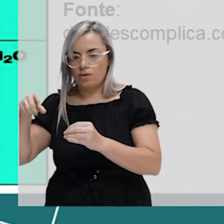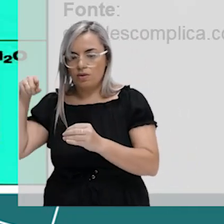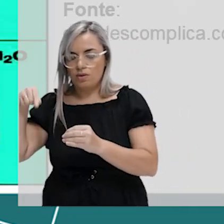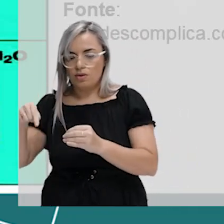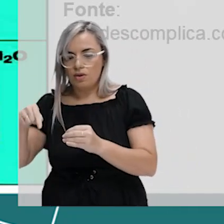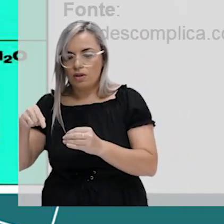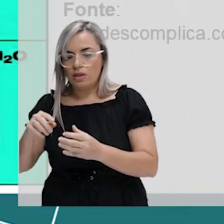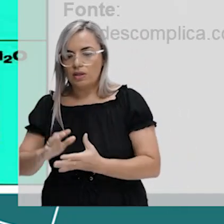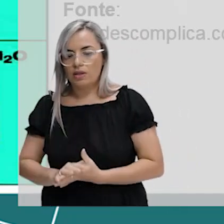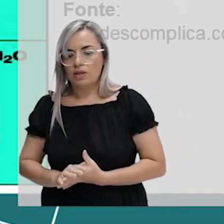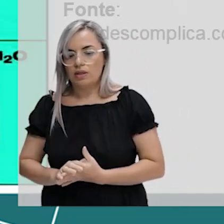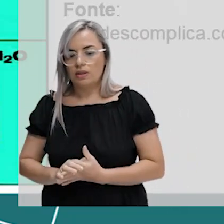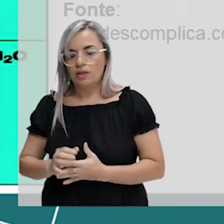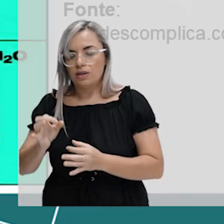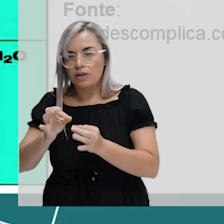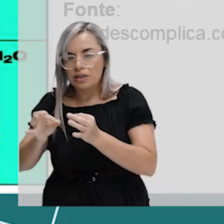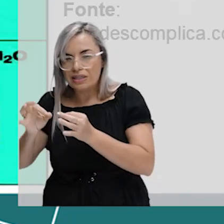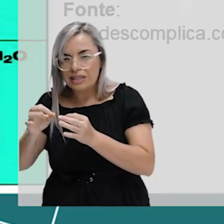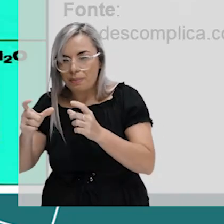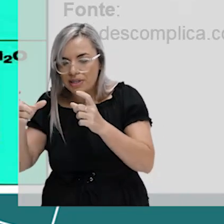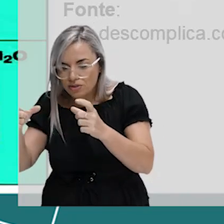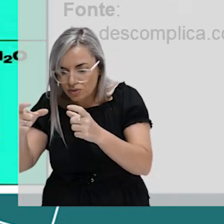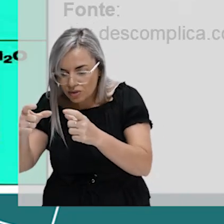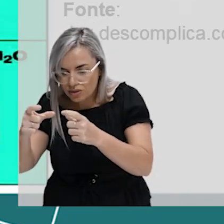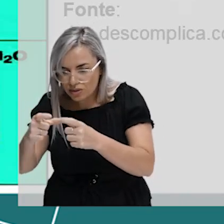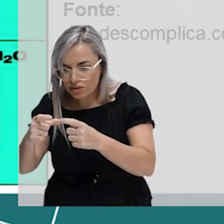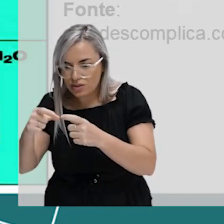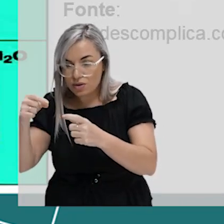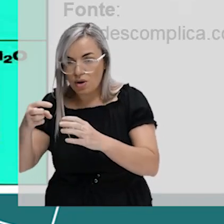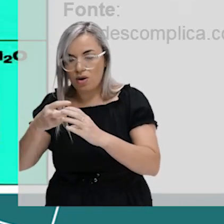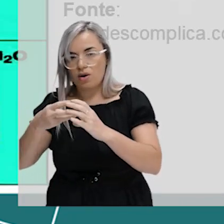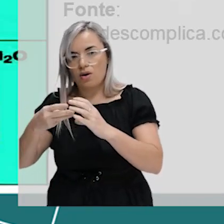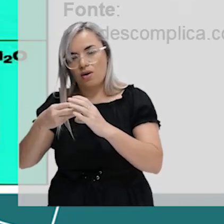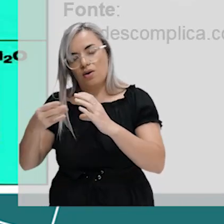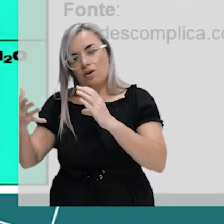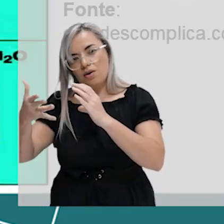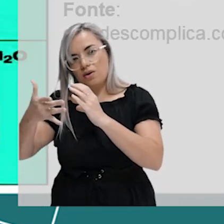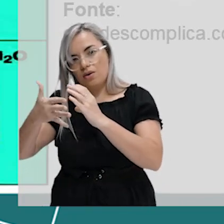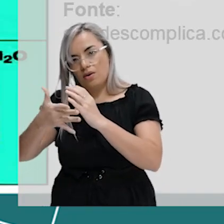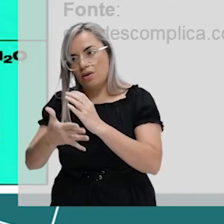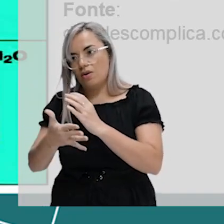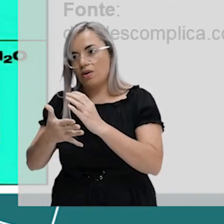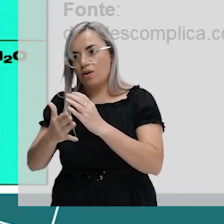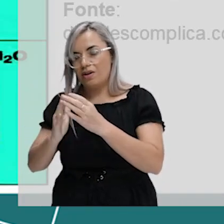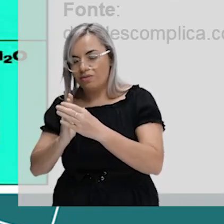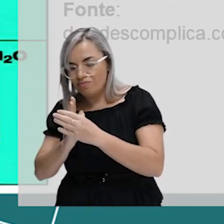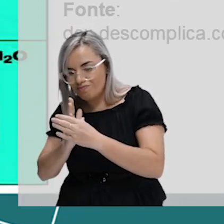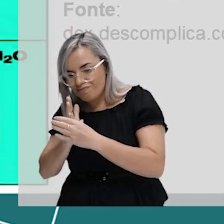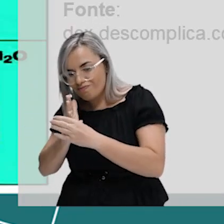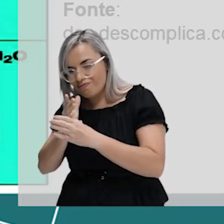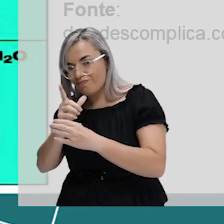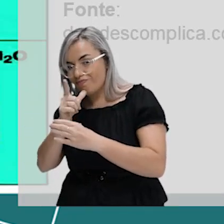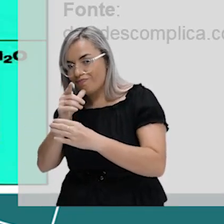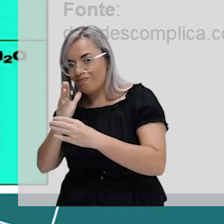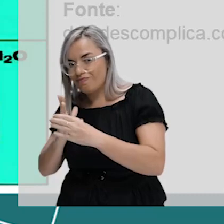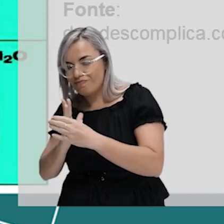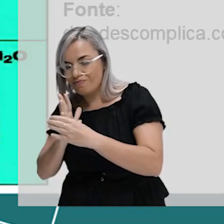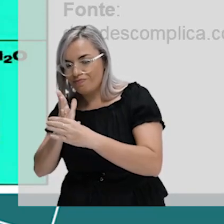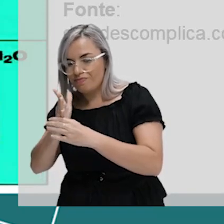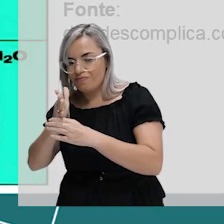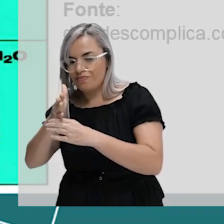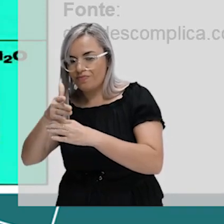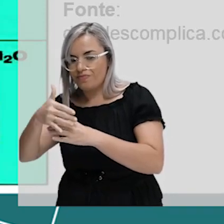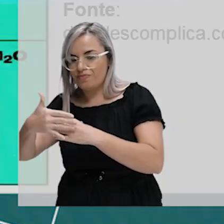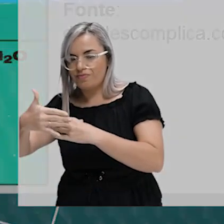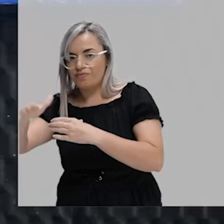do que o meio interno. O que vai acontecer? Por osmose, a água ela vai sair de dentro da célula, que está menos concentrado do